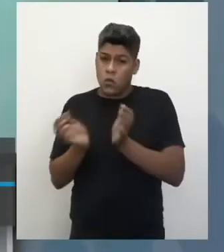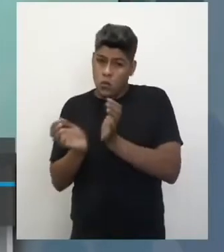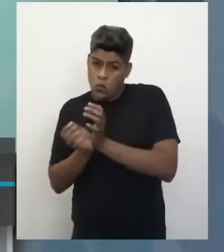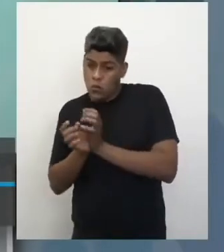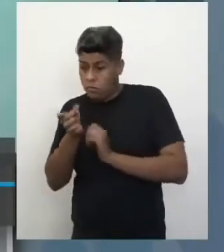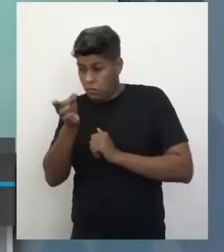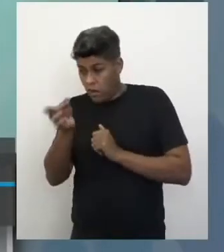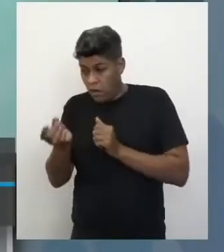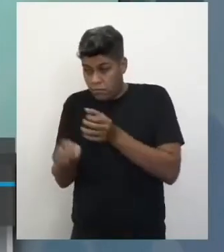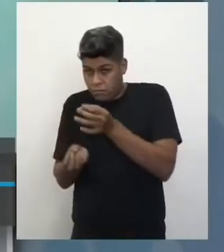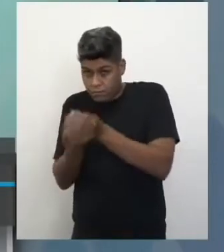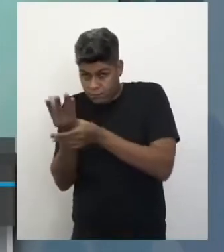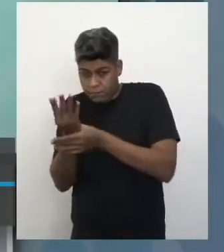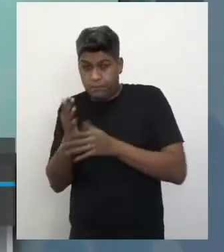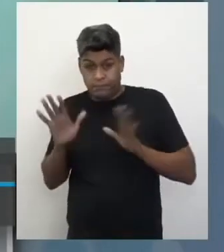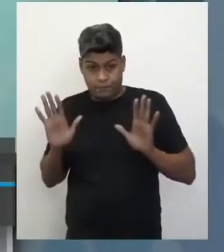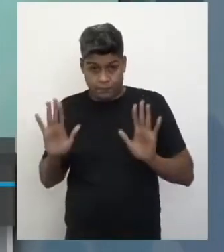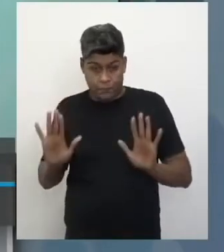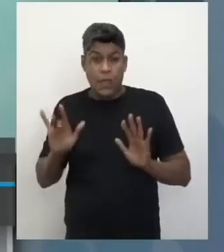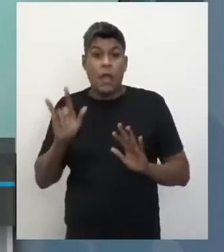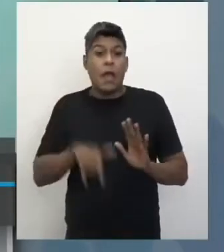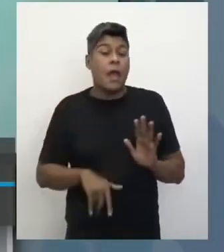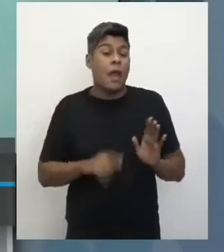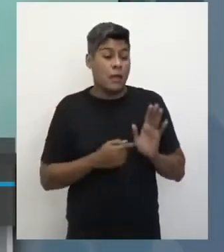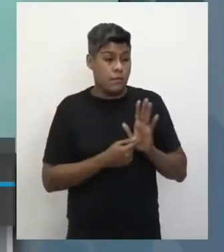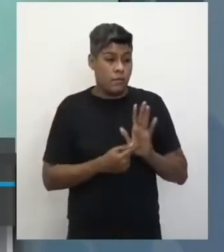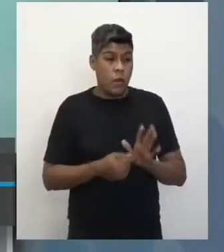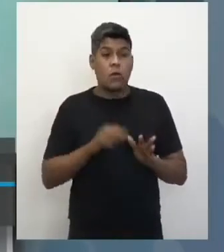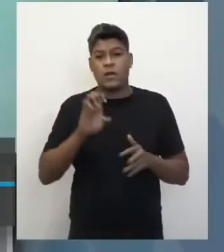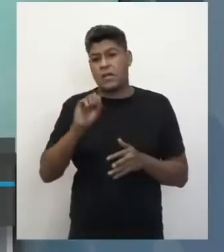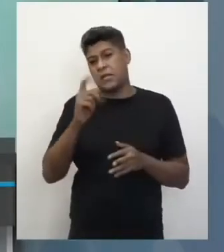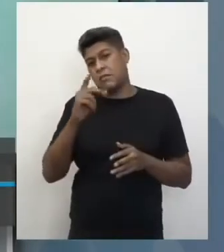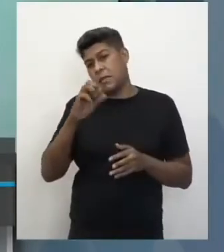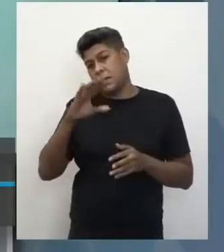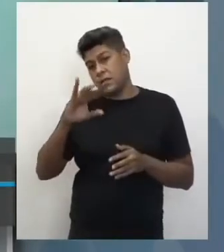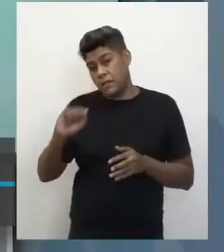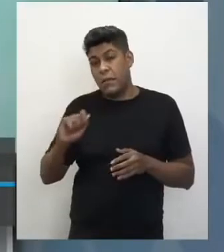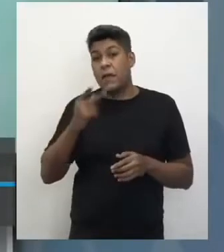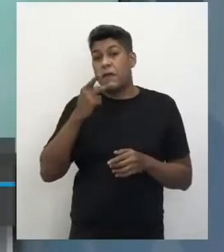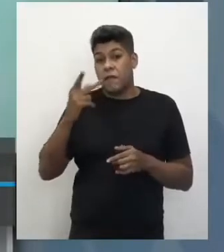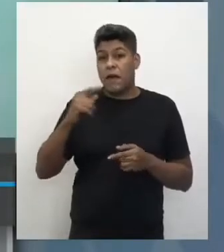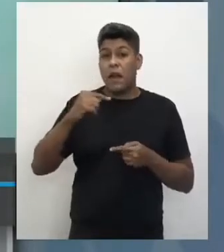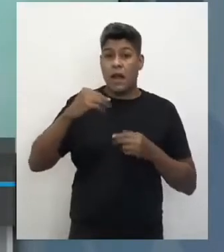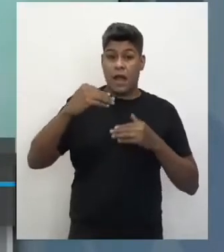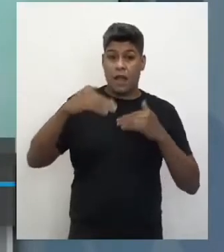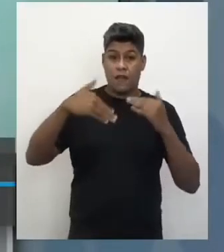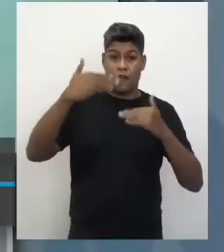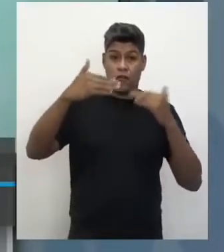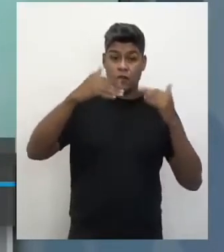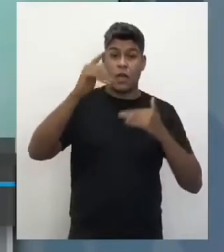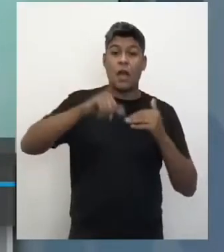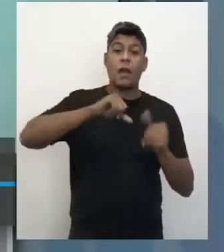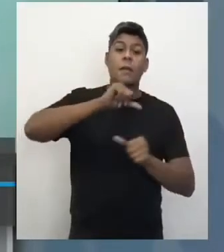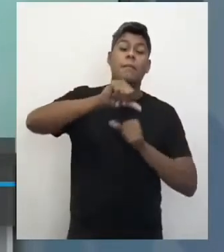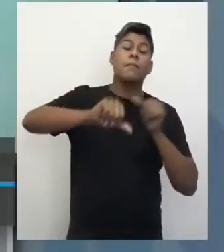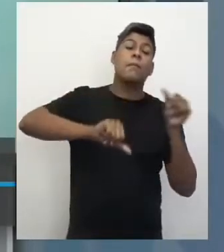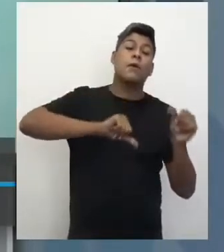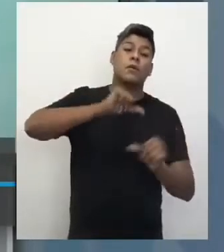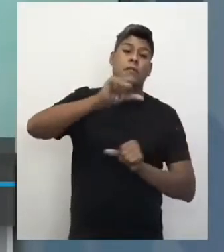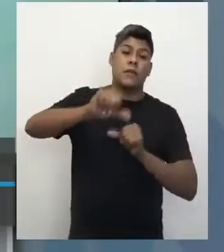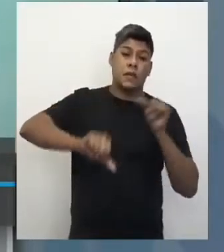lá para se reproduzir. Então, isso é o que determina uma espécie. E quando eu falo de evolução da espécie, são as modificações que